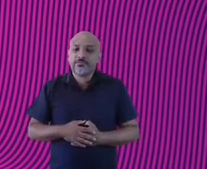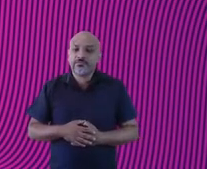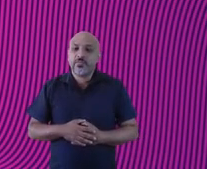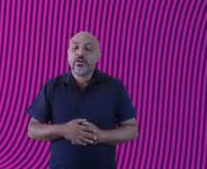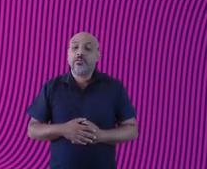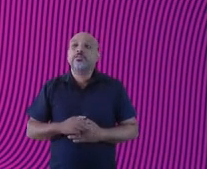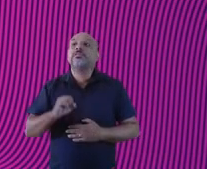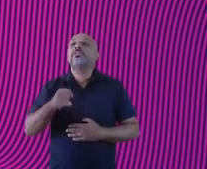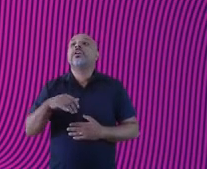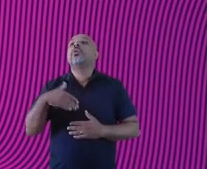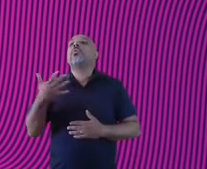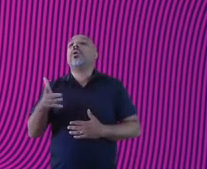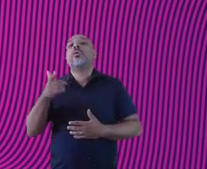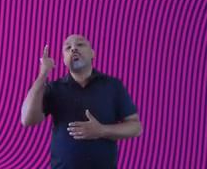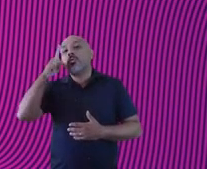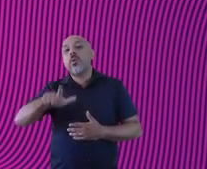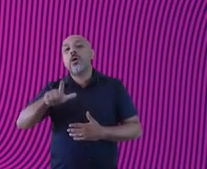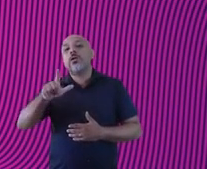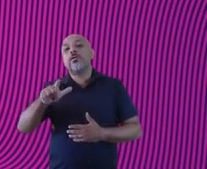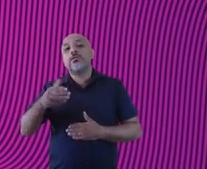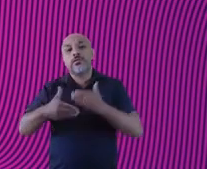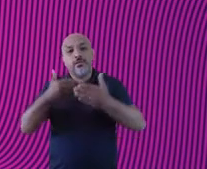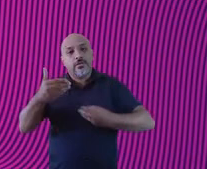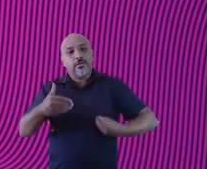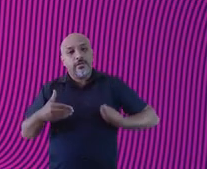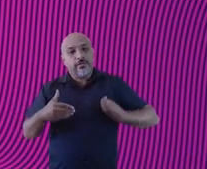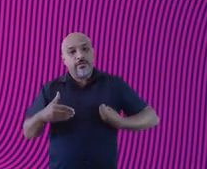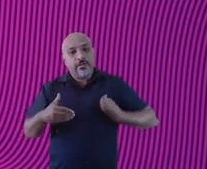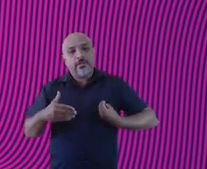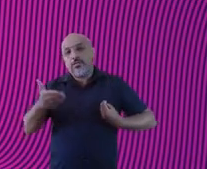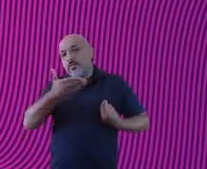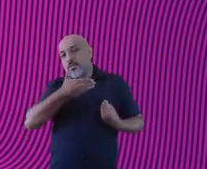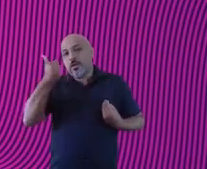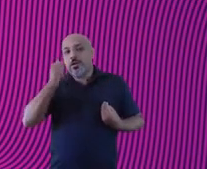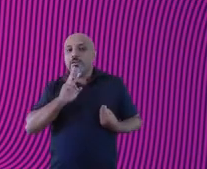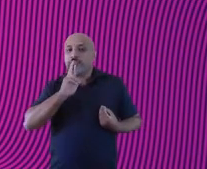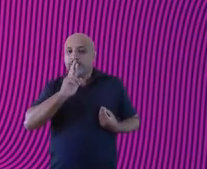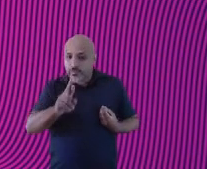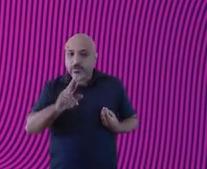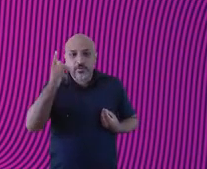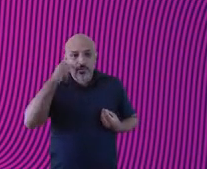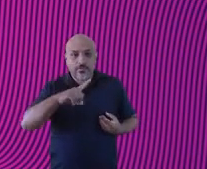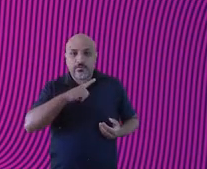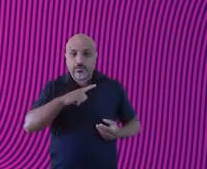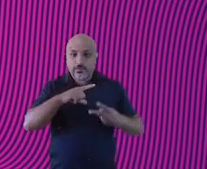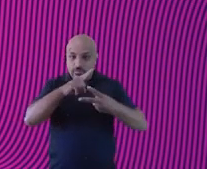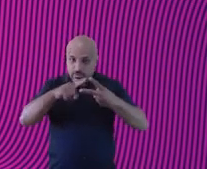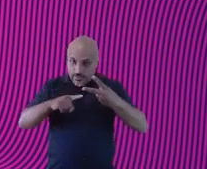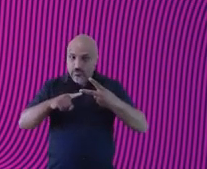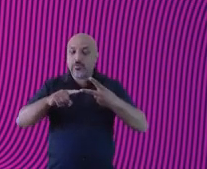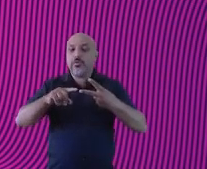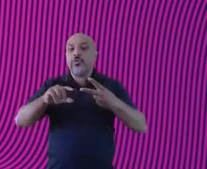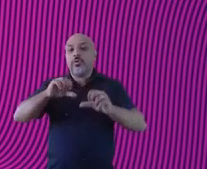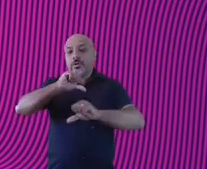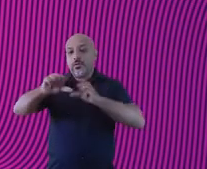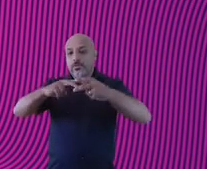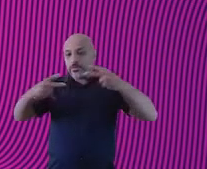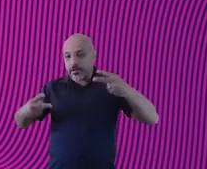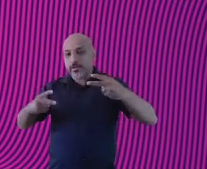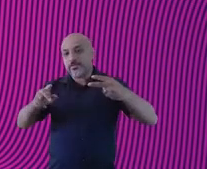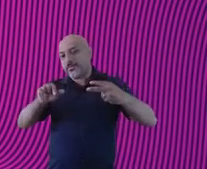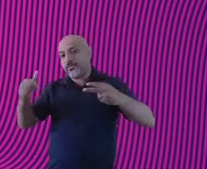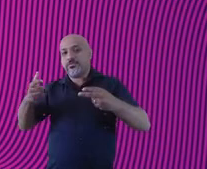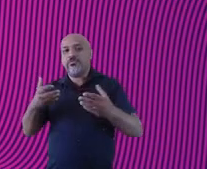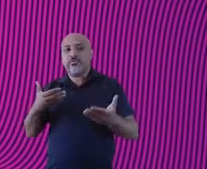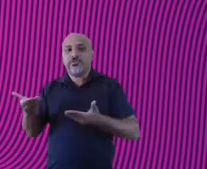Qual é o ganho a princípio de sobrevida e qual é a melhora de resposta que a gente teria com o segundo transplante versus usar esses outros tipos de